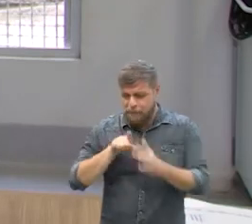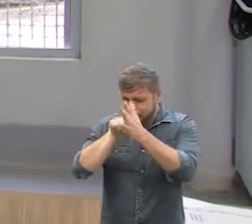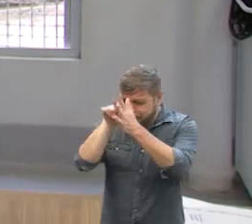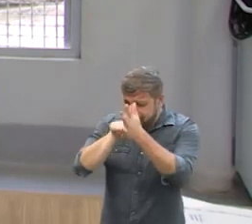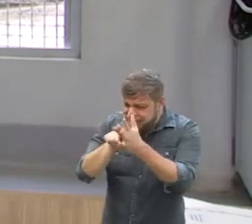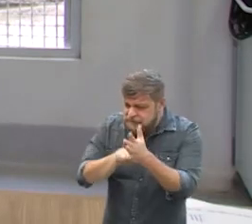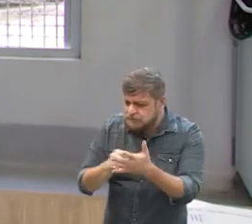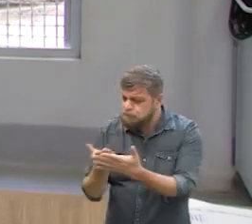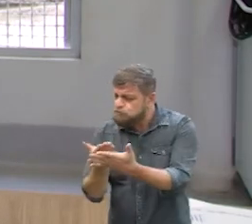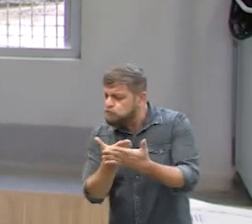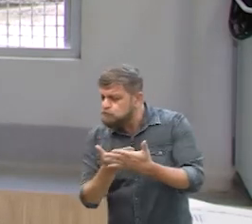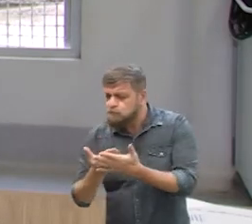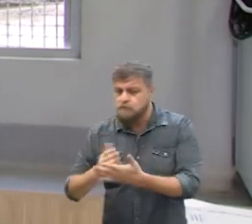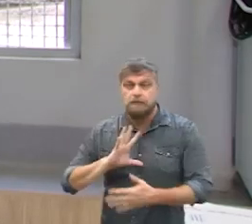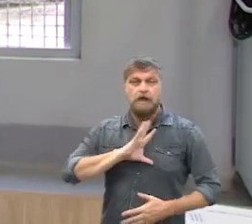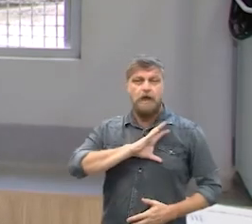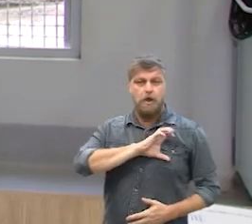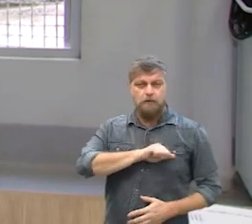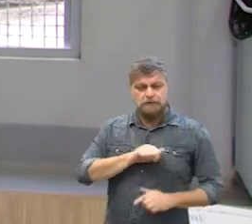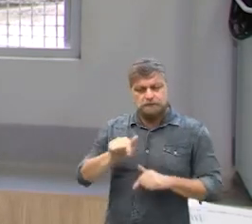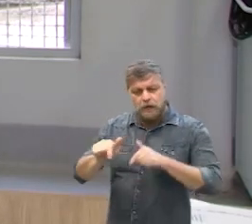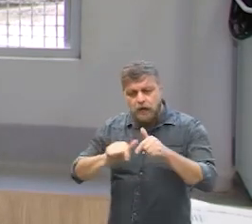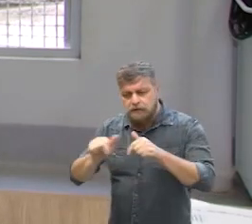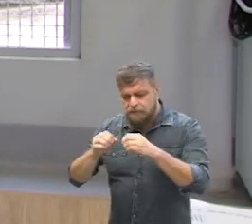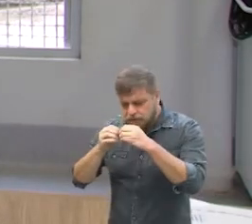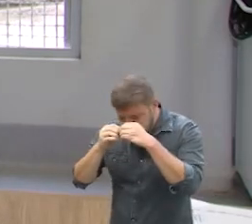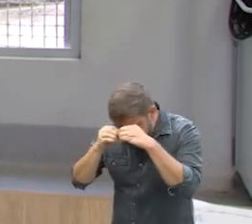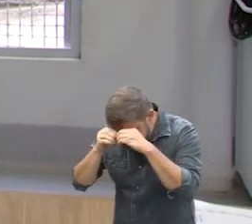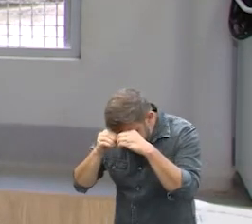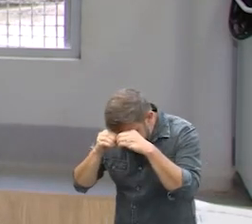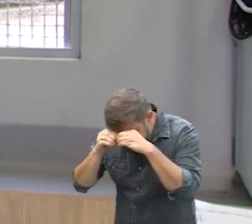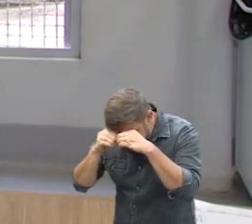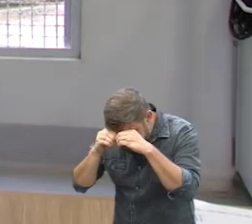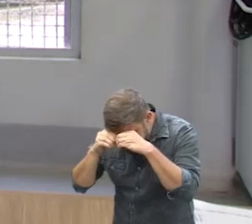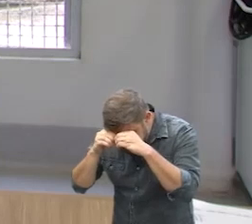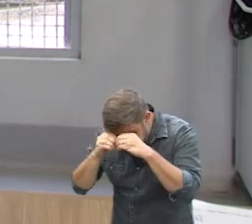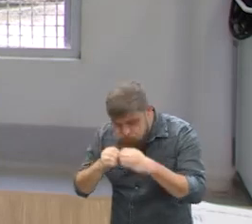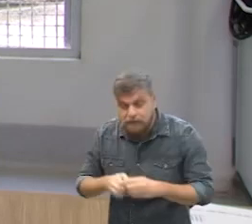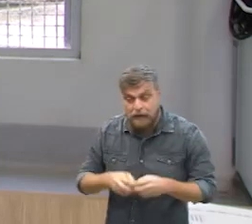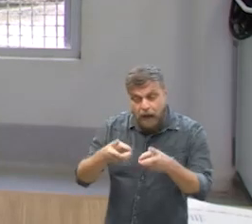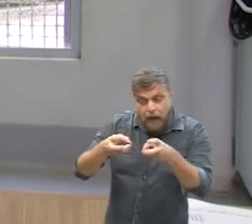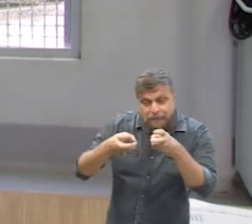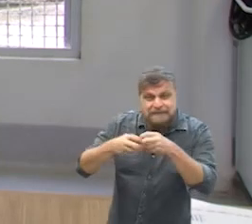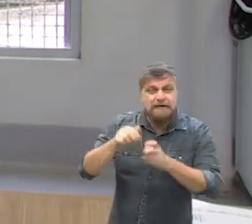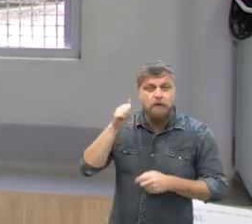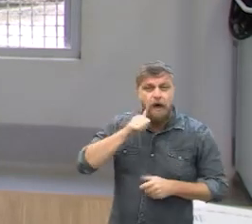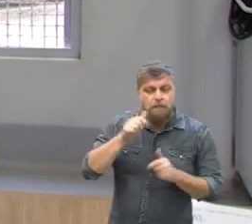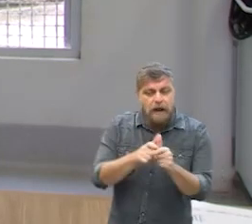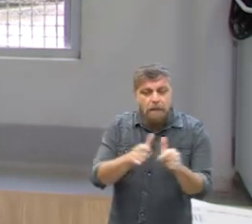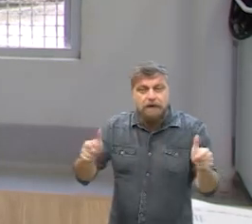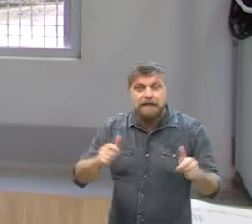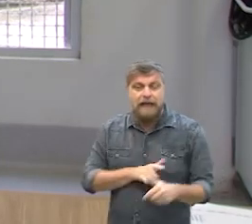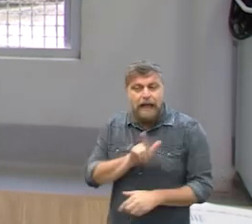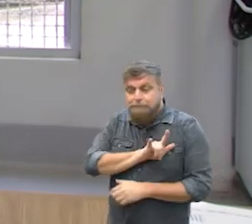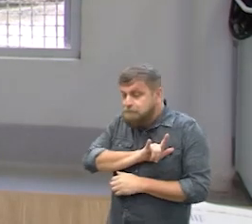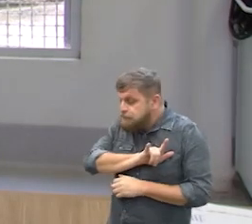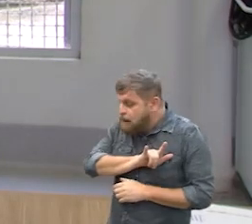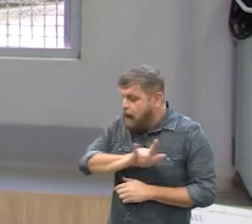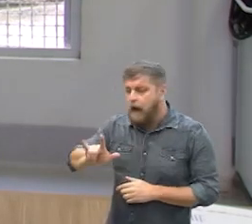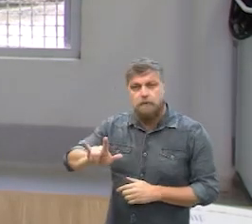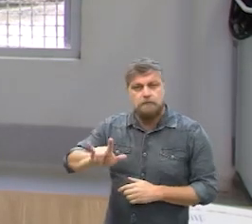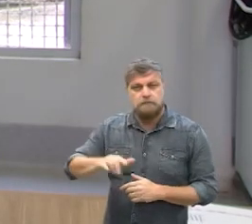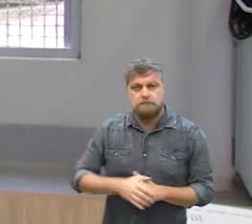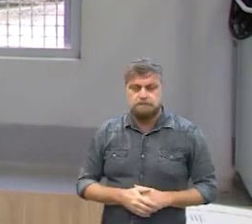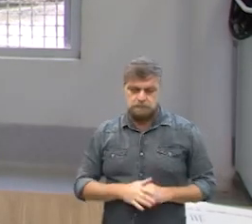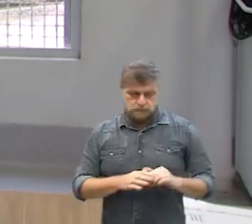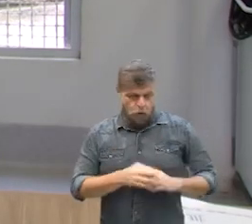pesquisa, eu gosto de trabalhar em laboratório, e eu vejo que isso as mulheres em geral amam. Não estou